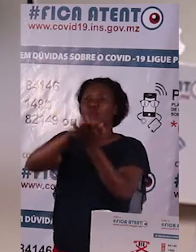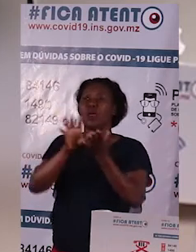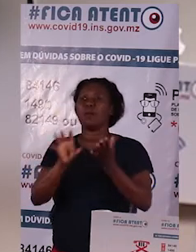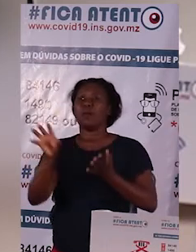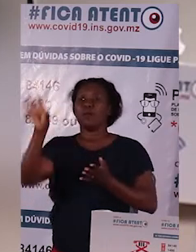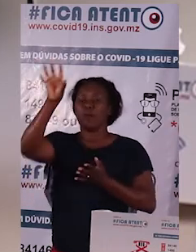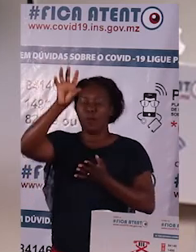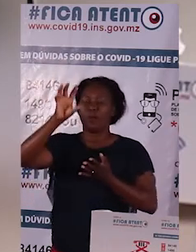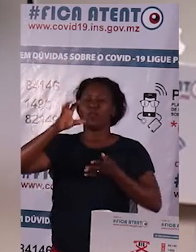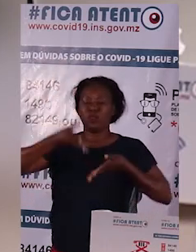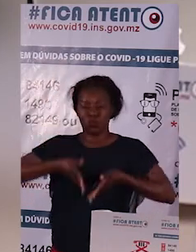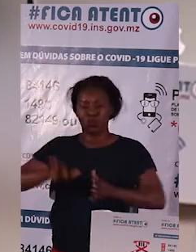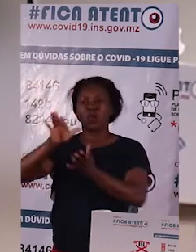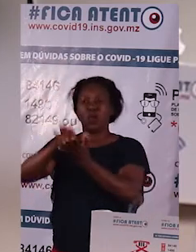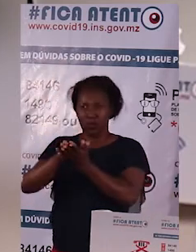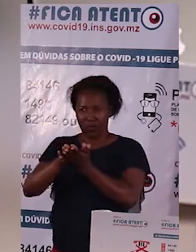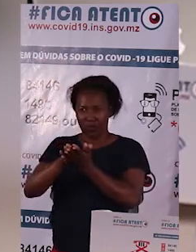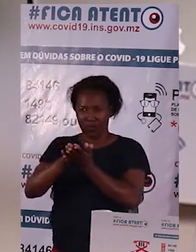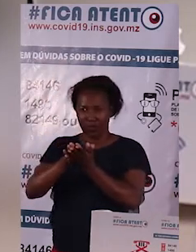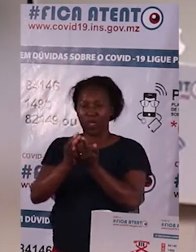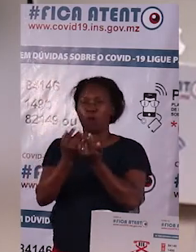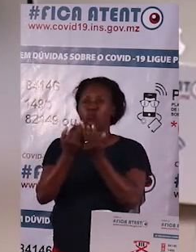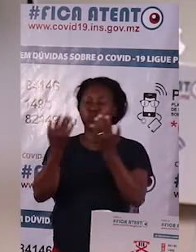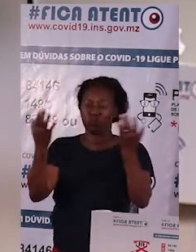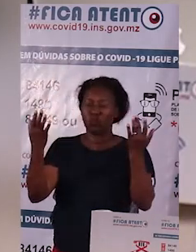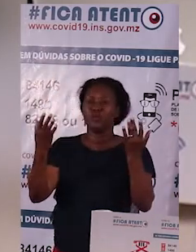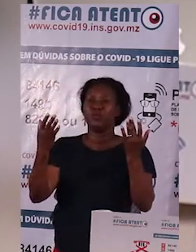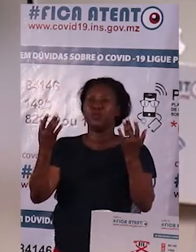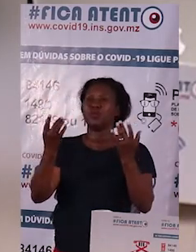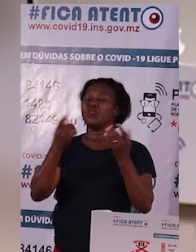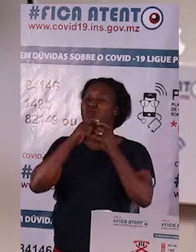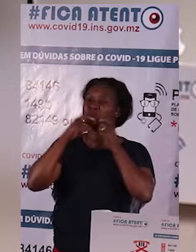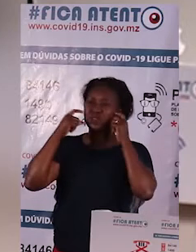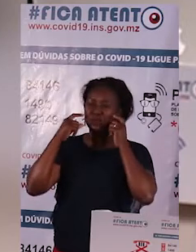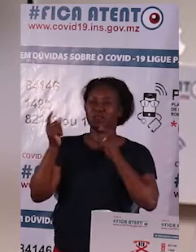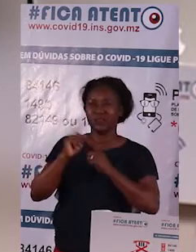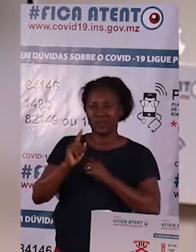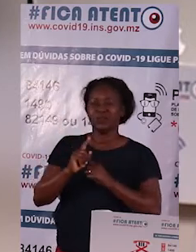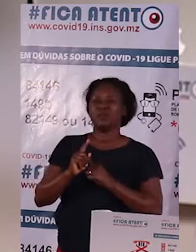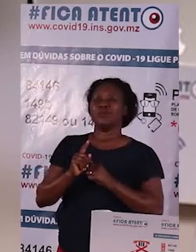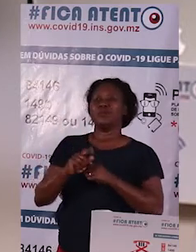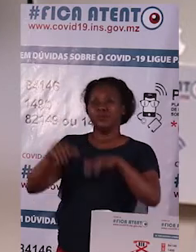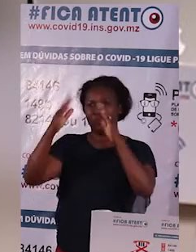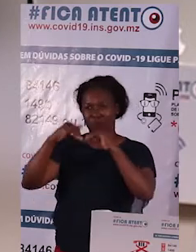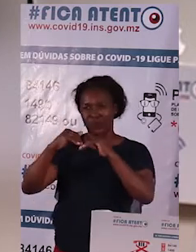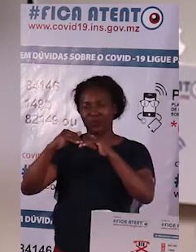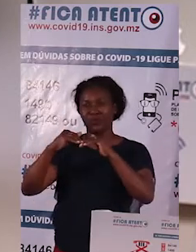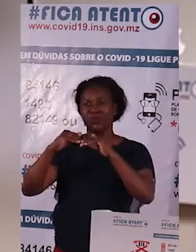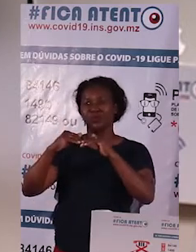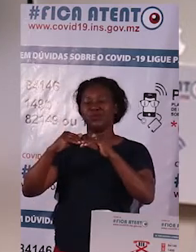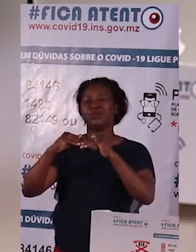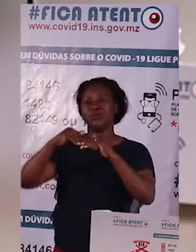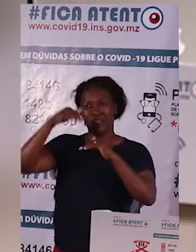parte dos casos não foram em moçambicanos esta semana. Depois temos na parte inferior esquerda